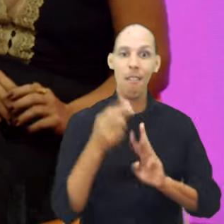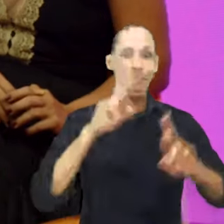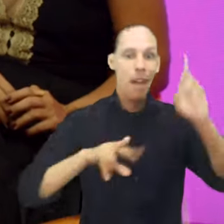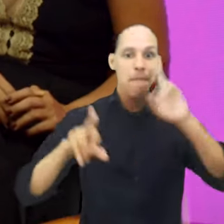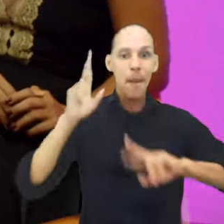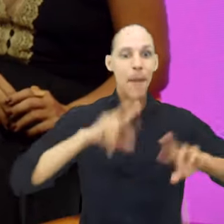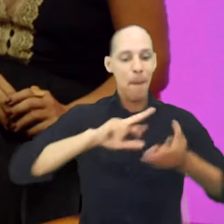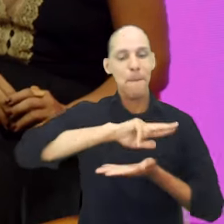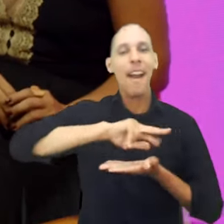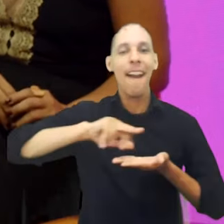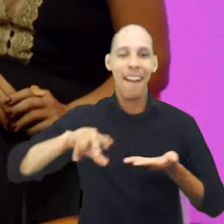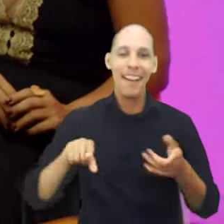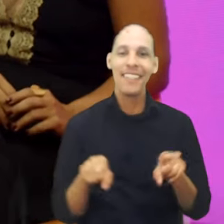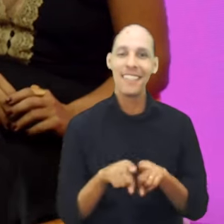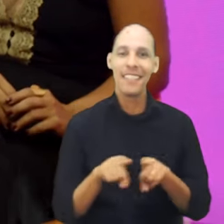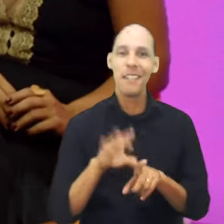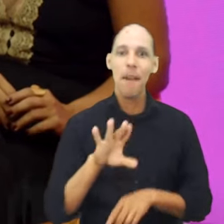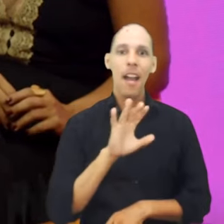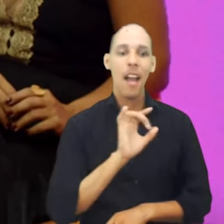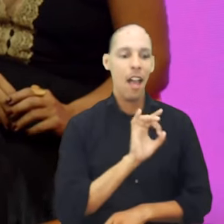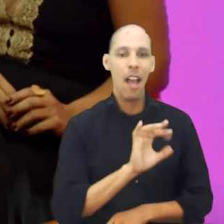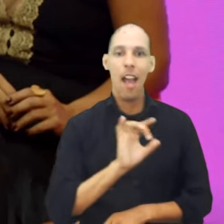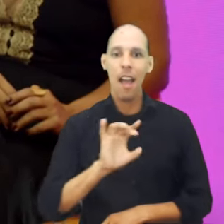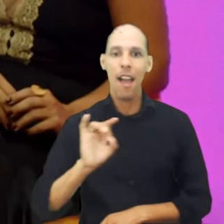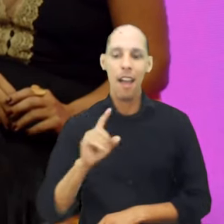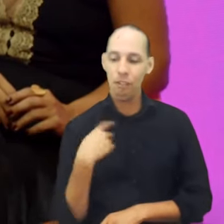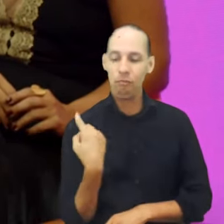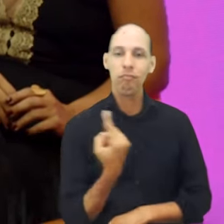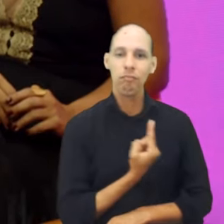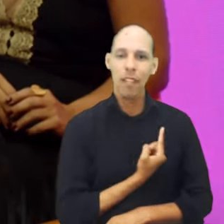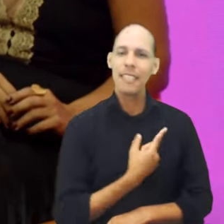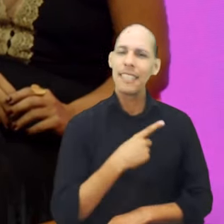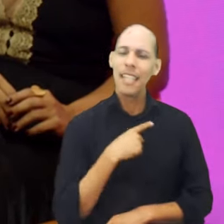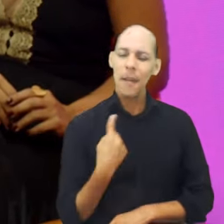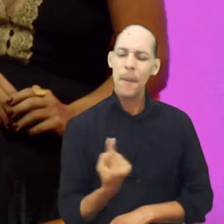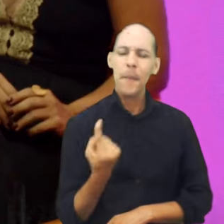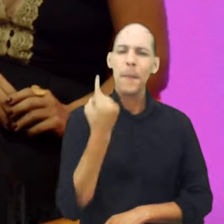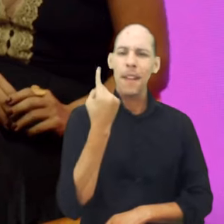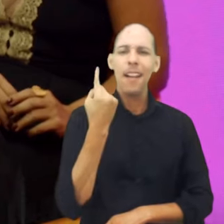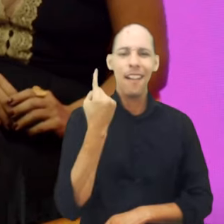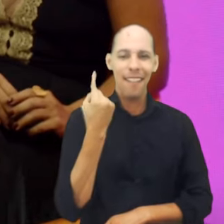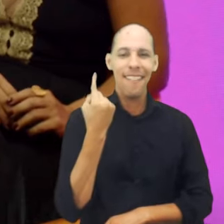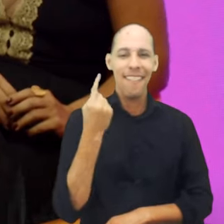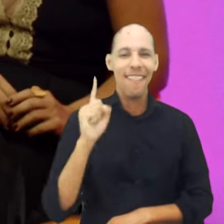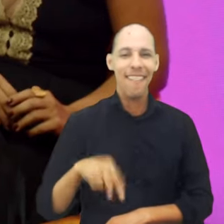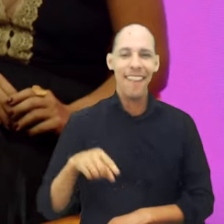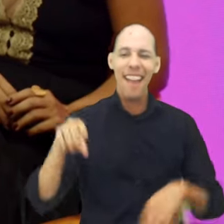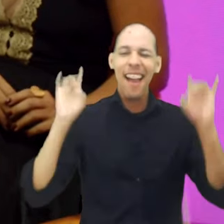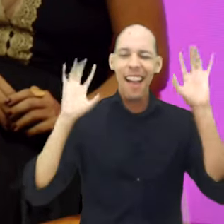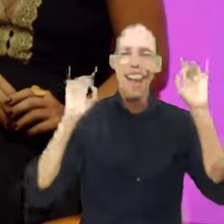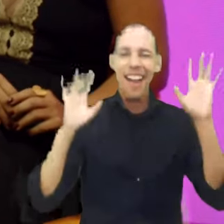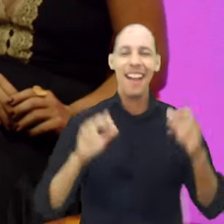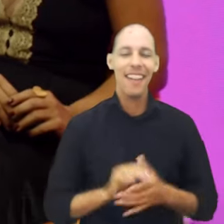uma diversidade, mas cada uma de nós trazemos as nossas singularidades, esse ser único, raro, especial,